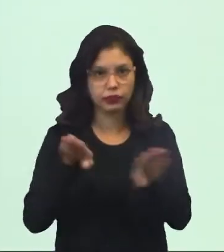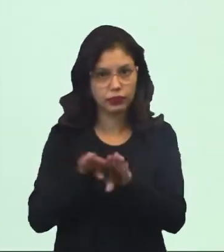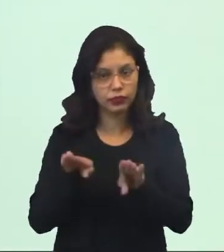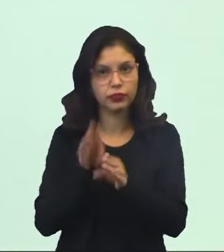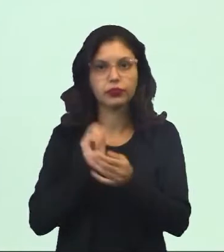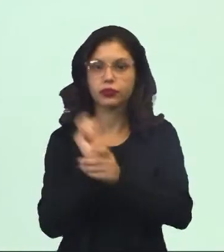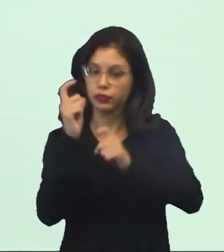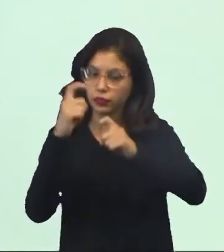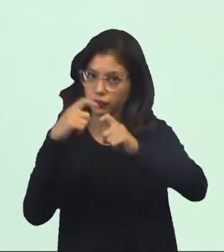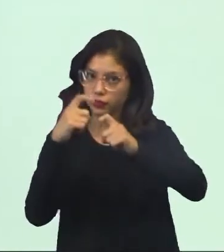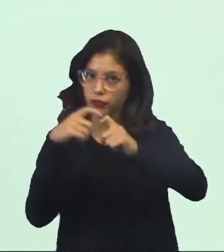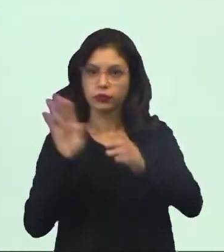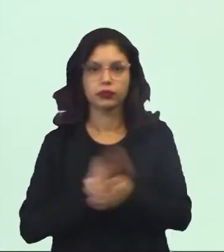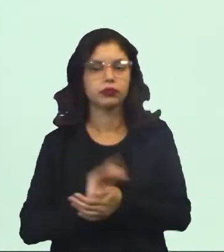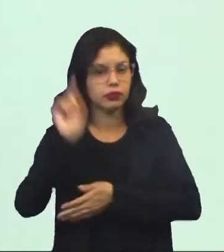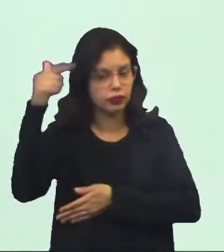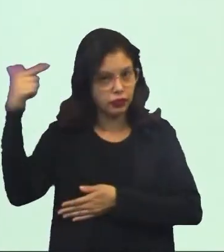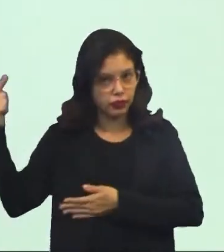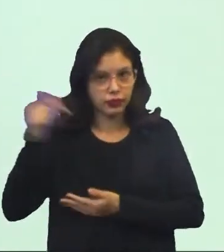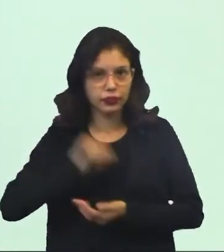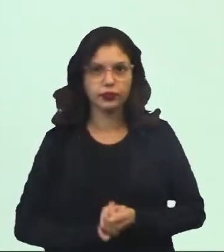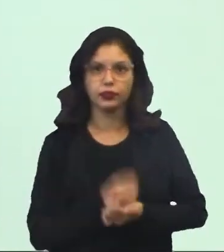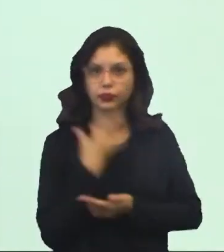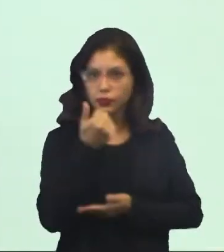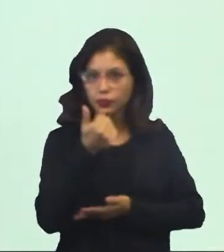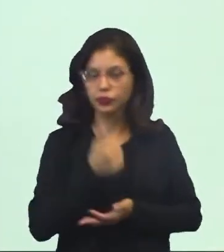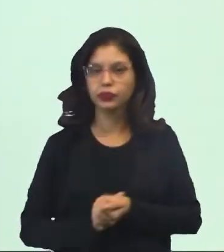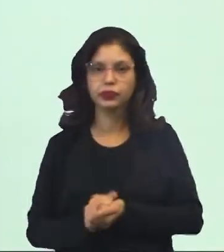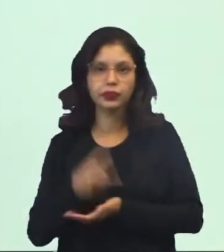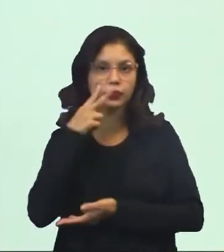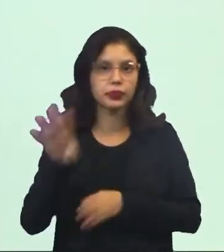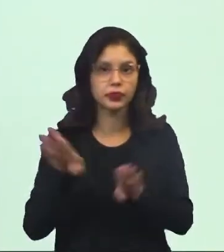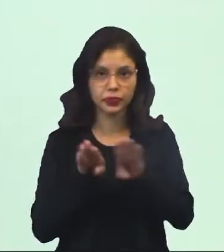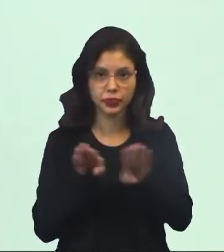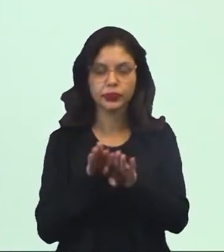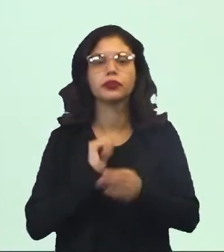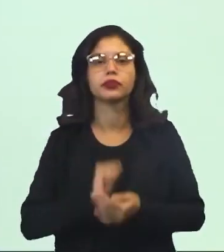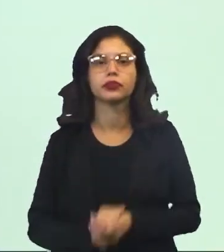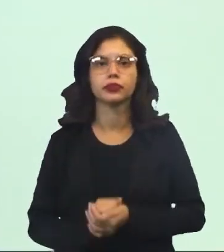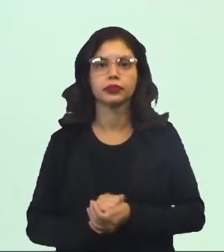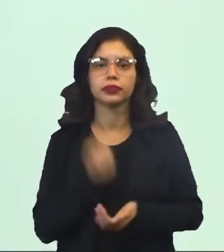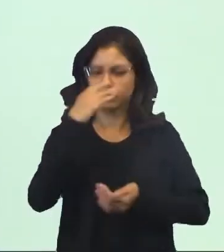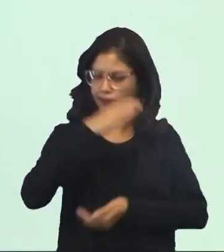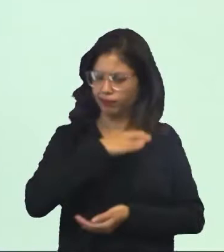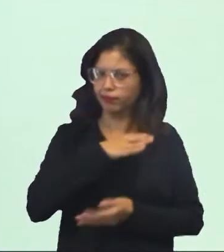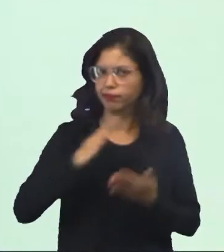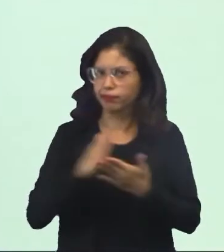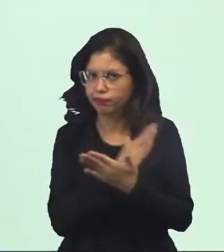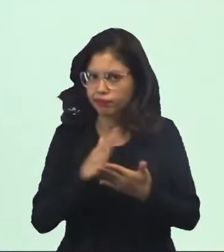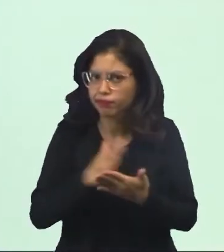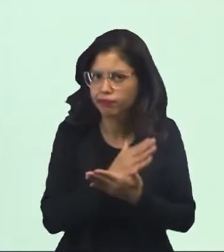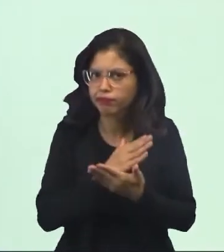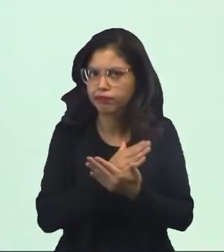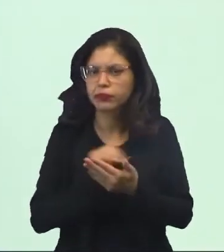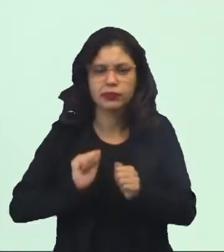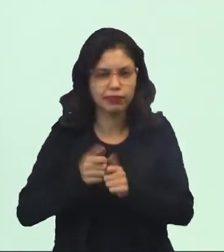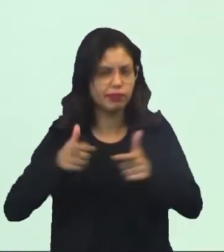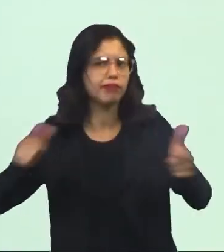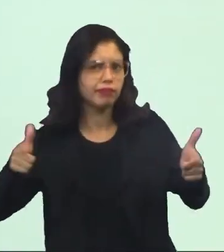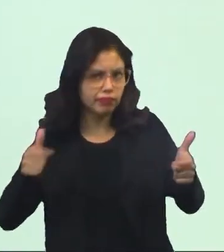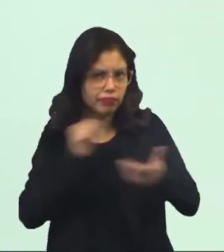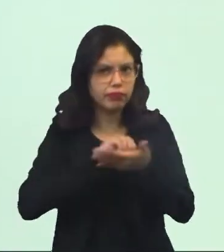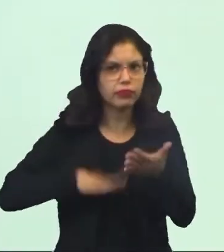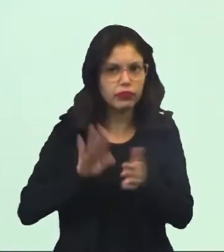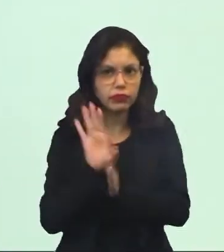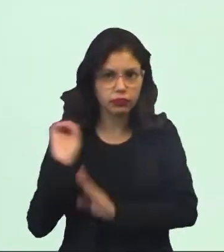serviços médicos, dentre outros. Muito bem. E também vimos que na cidade, a maioria das